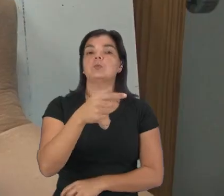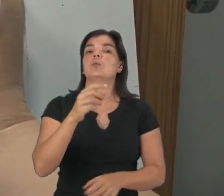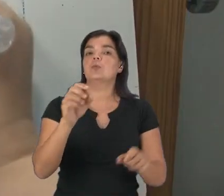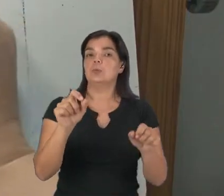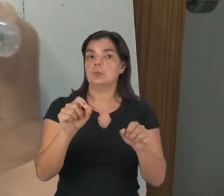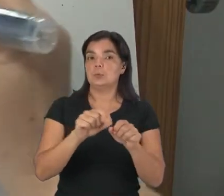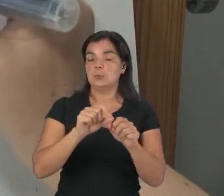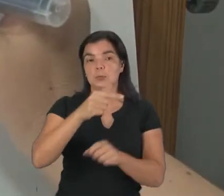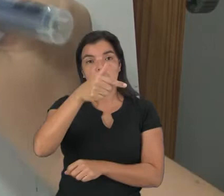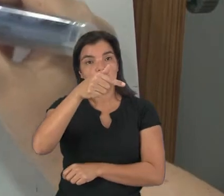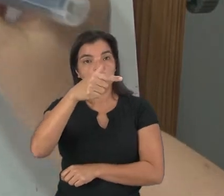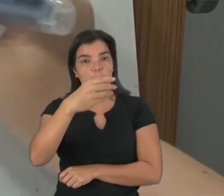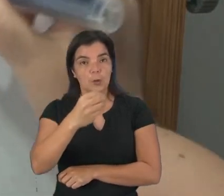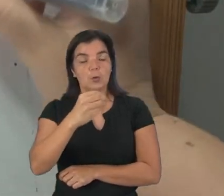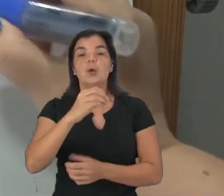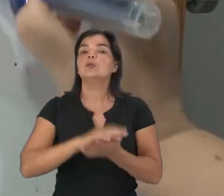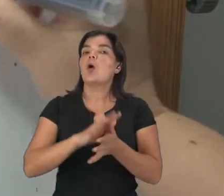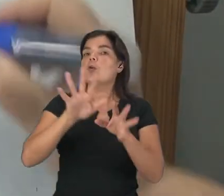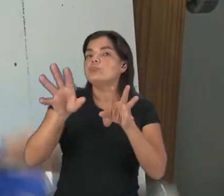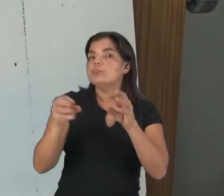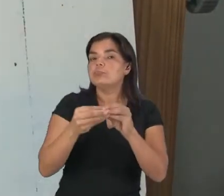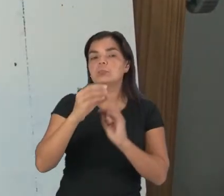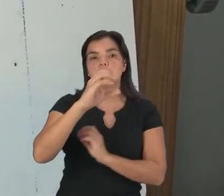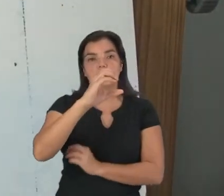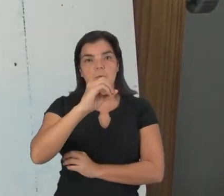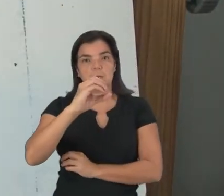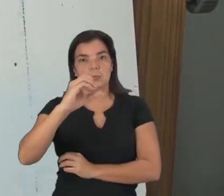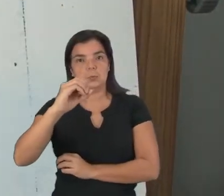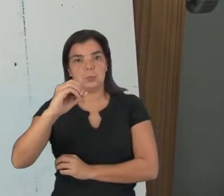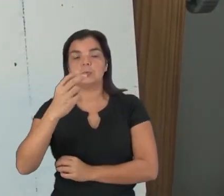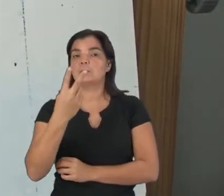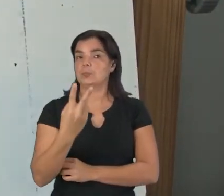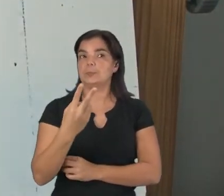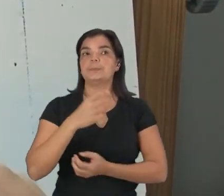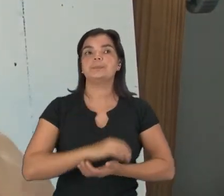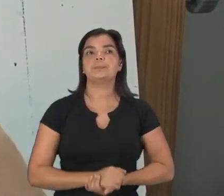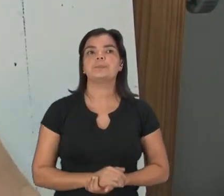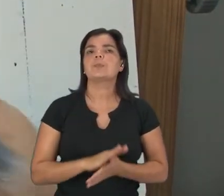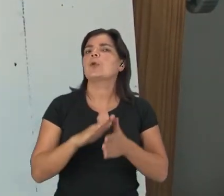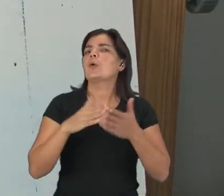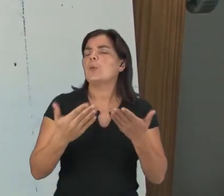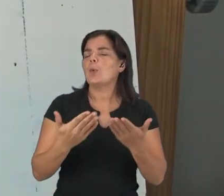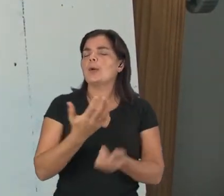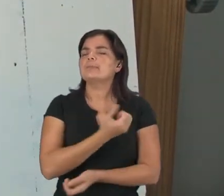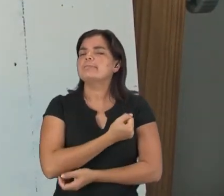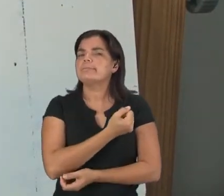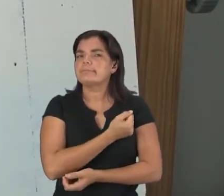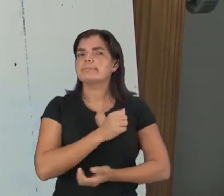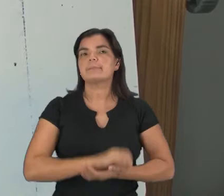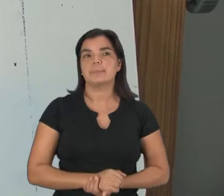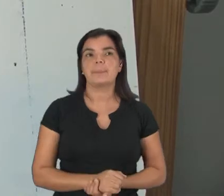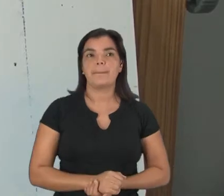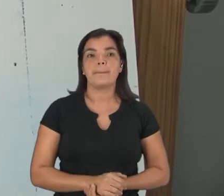número 72 e vou só acrescentar os dois zeros. Qual foi o número que ficou?